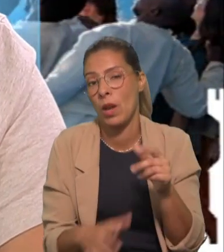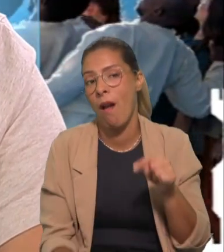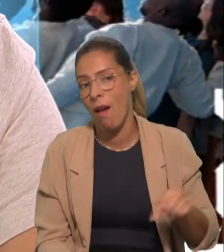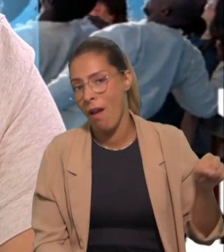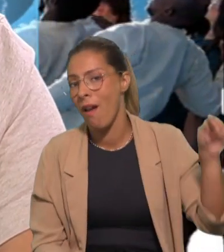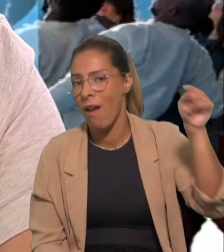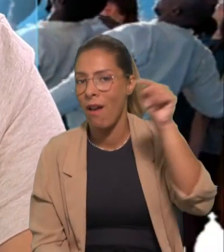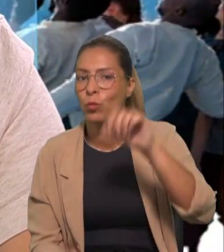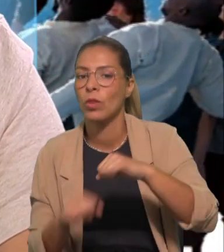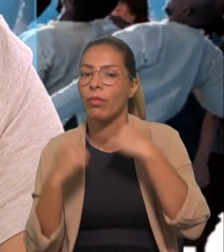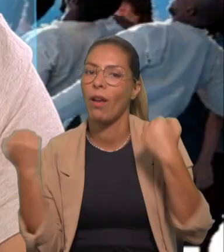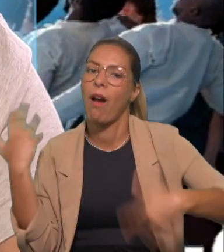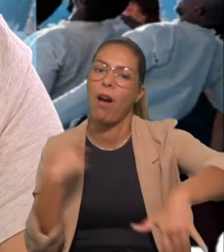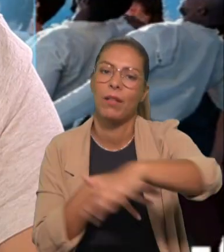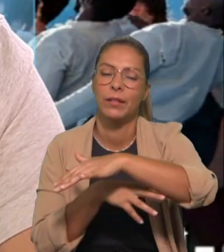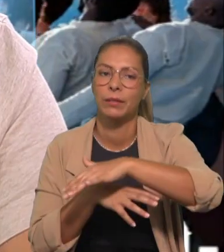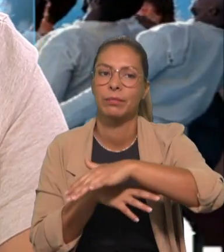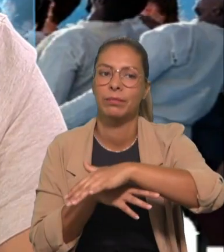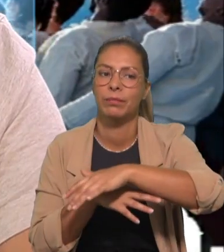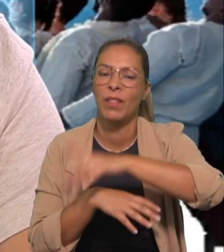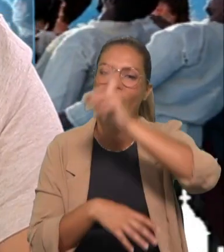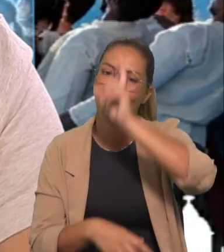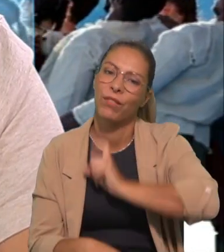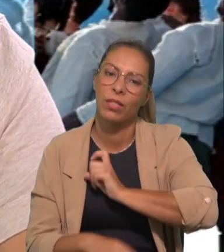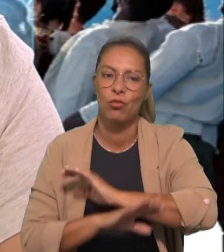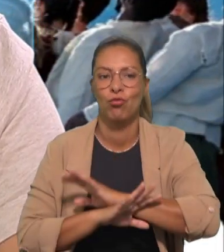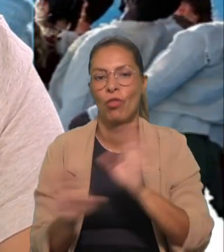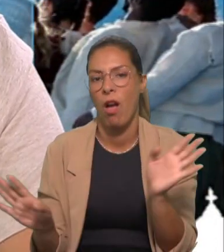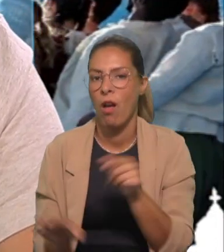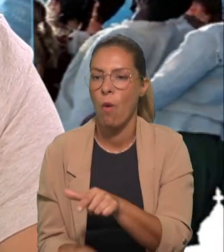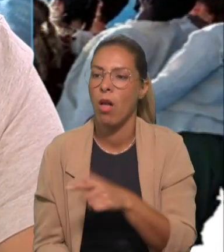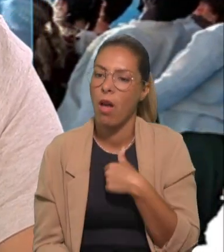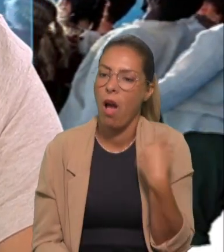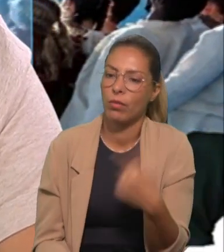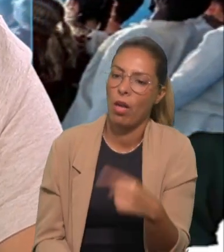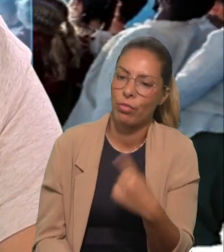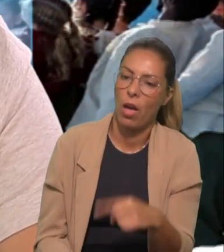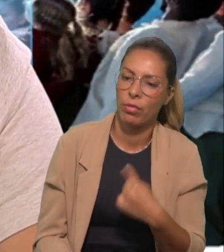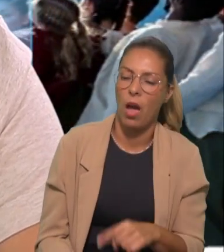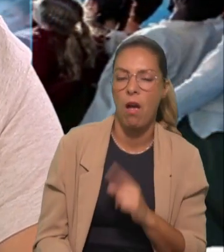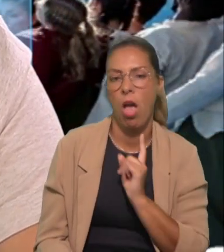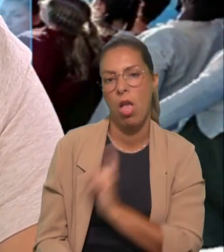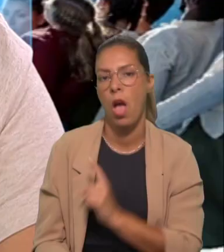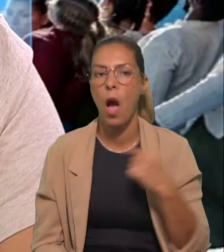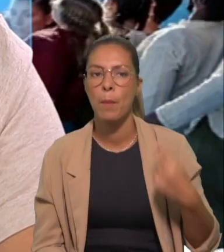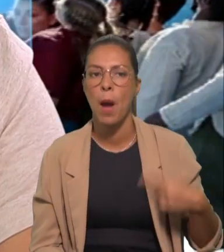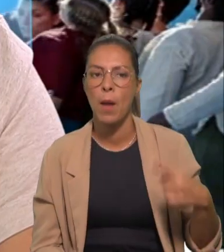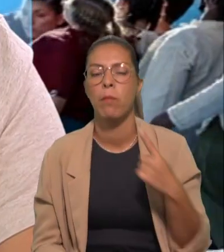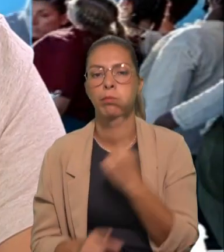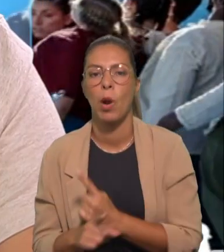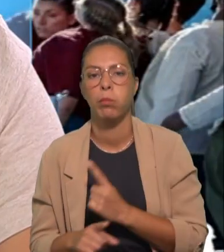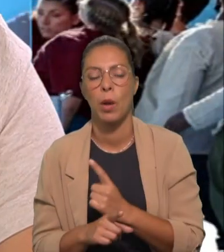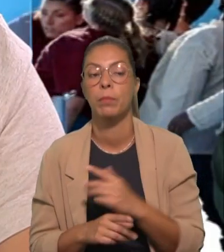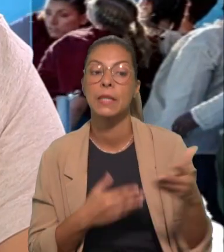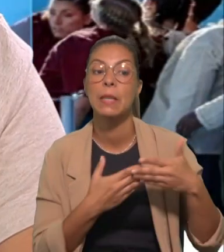acomodamos àquilo a que temos e onde não saímos daquilo que é a nossa rotina, e as semanas missionárias,